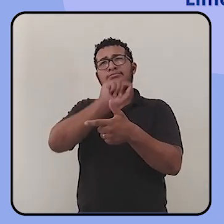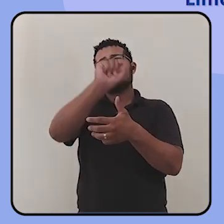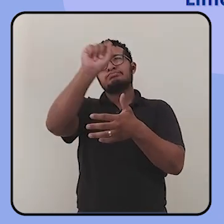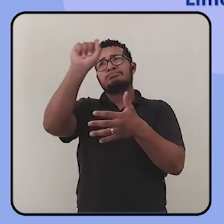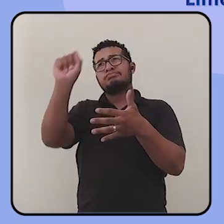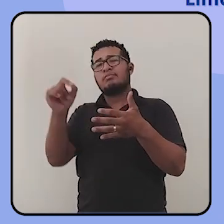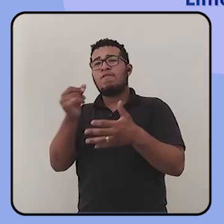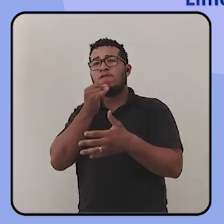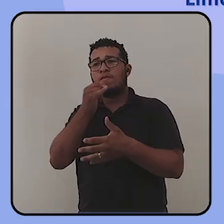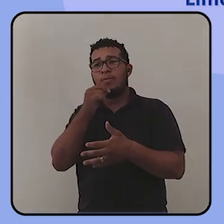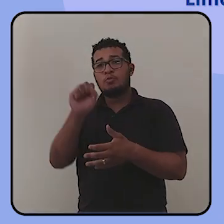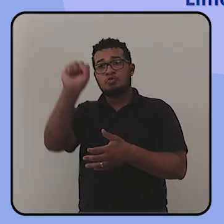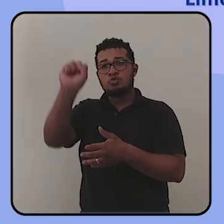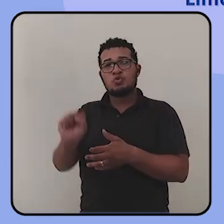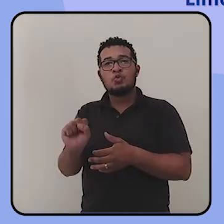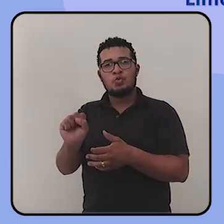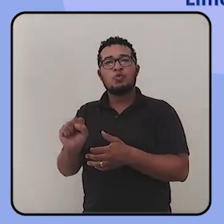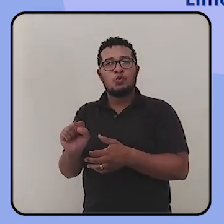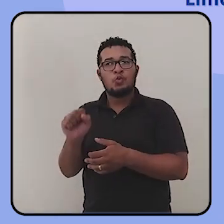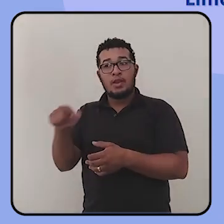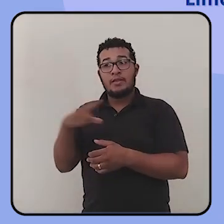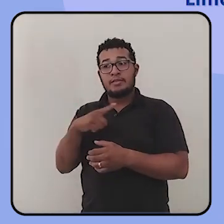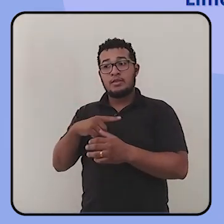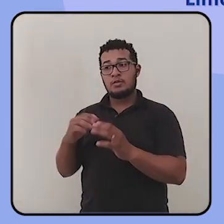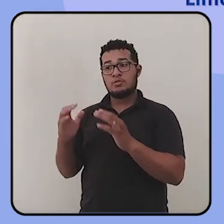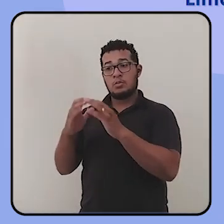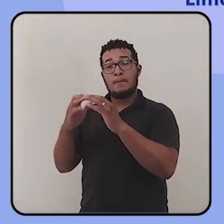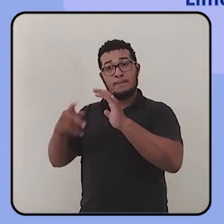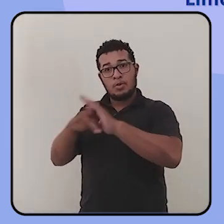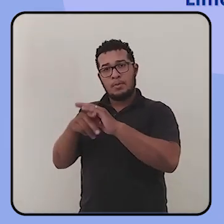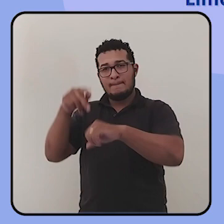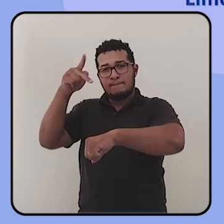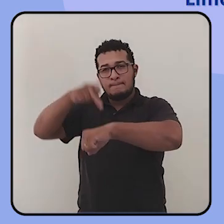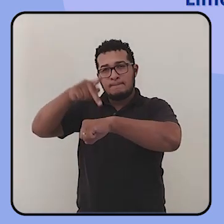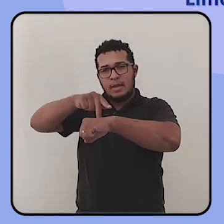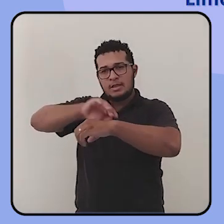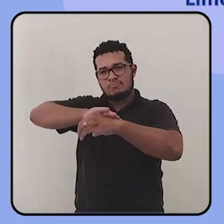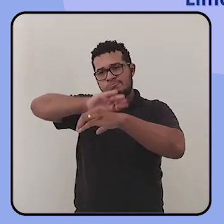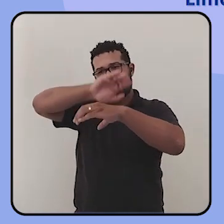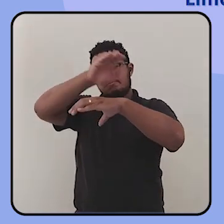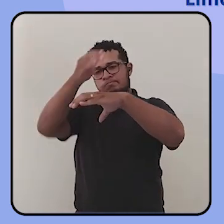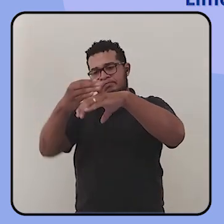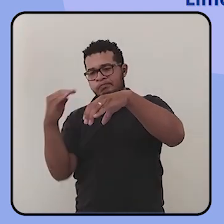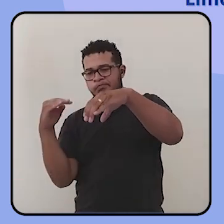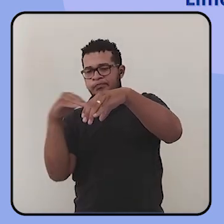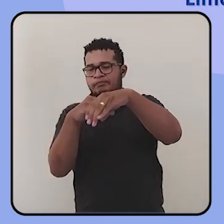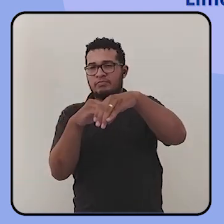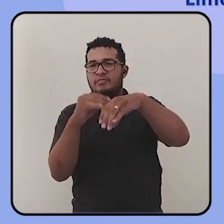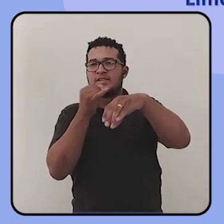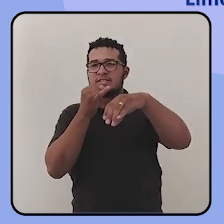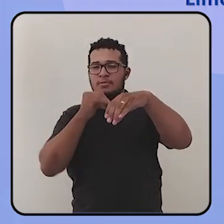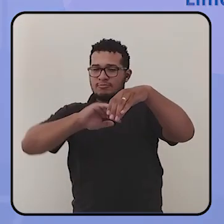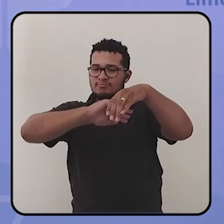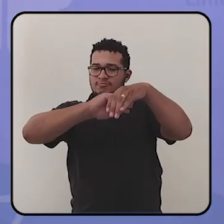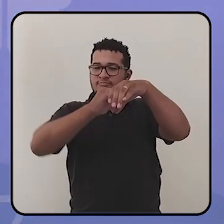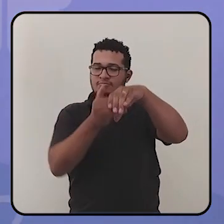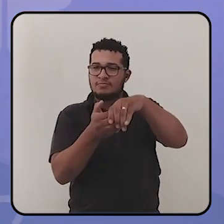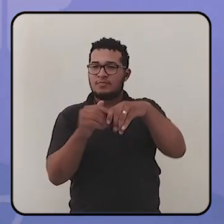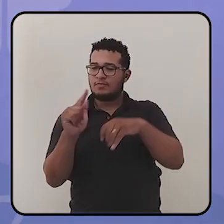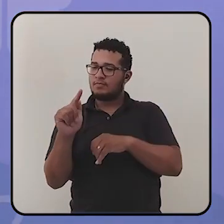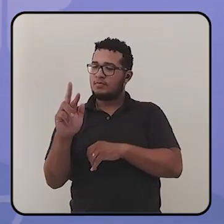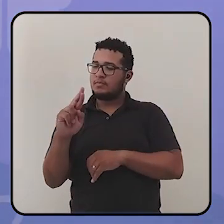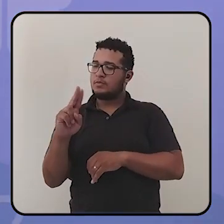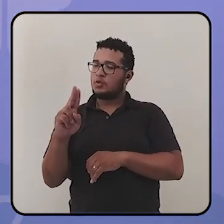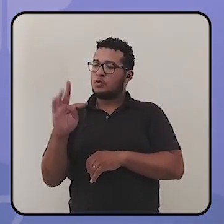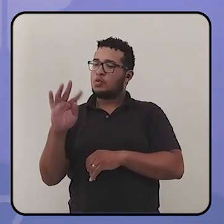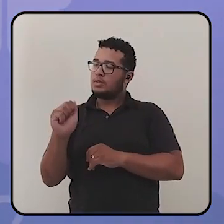como por exemplo no sul do estado, os abrigos sobre rochas, por exemplo, a Gruta do Limoeiro, em Castelo. Pois bem,